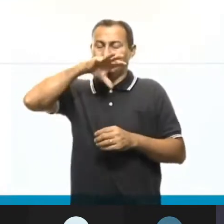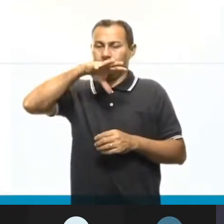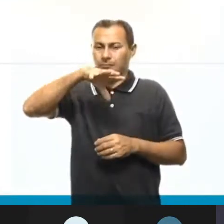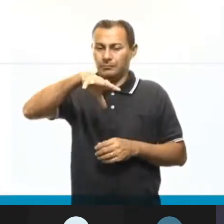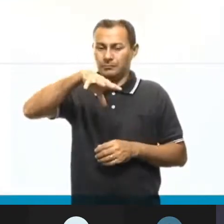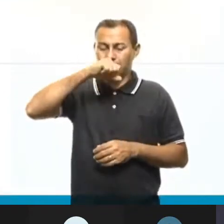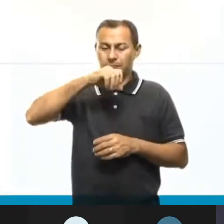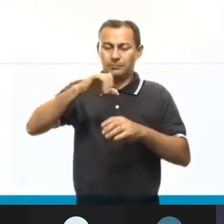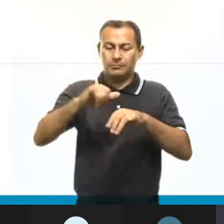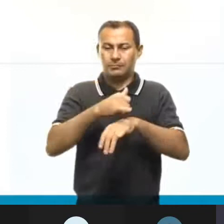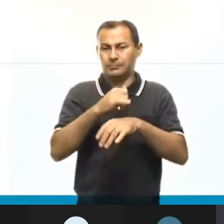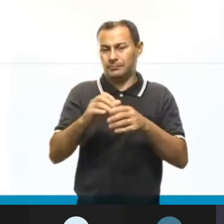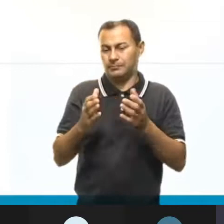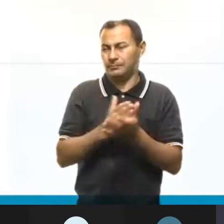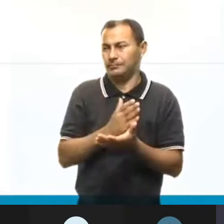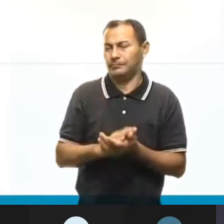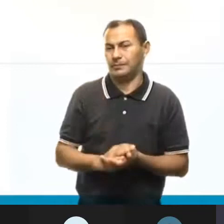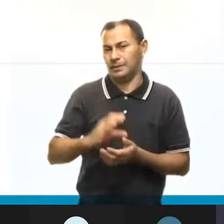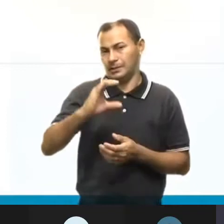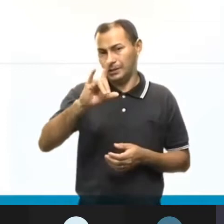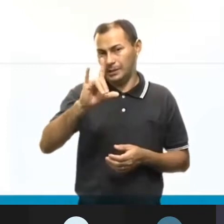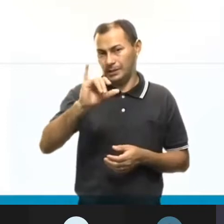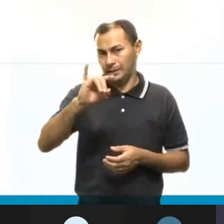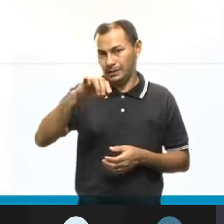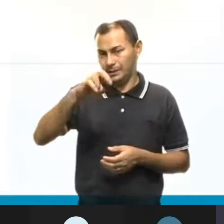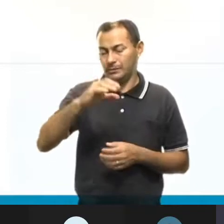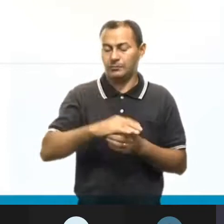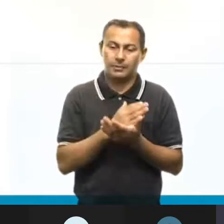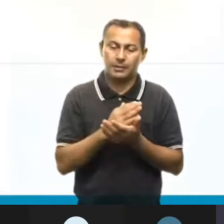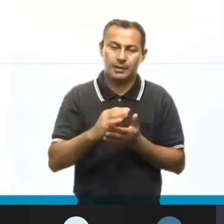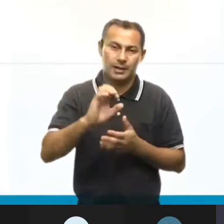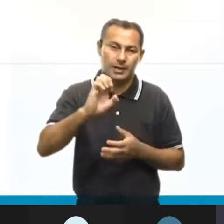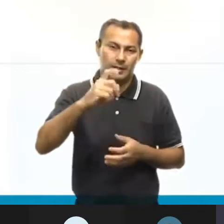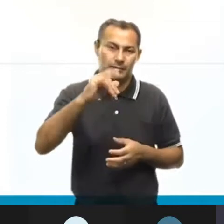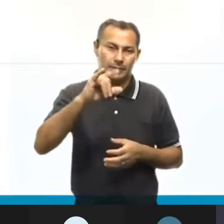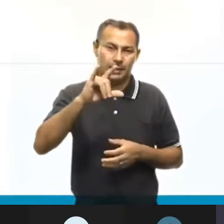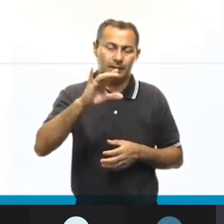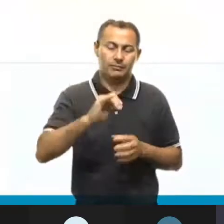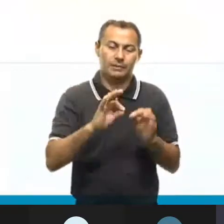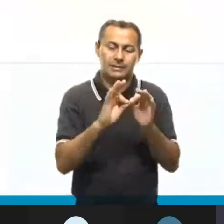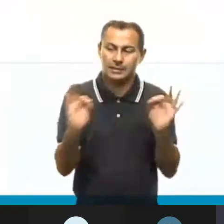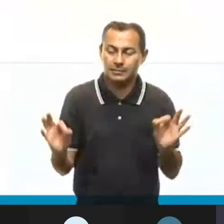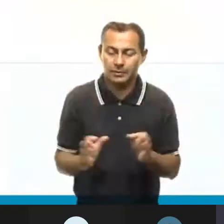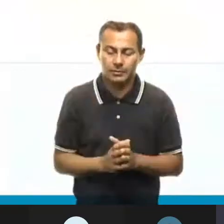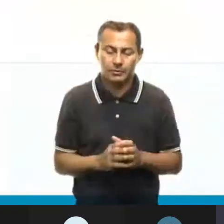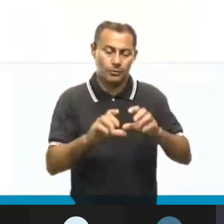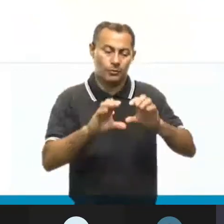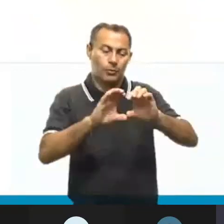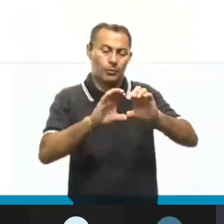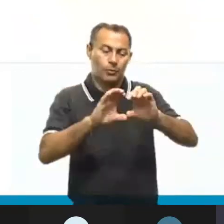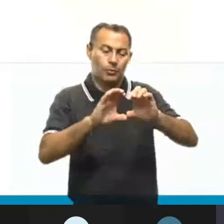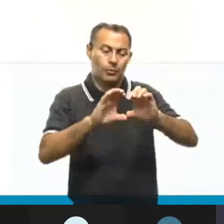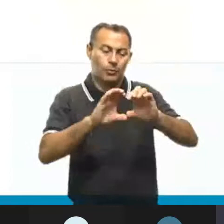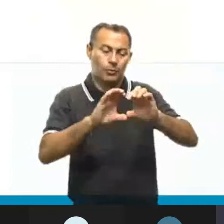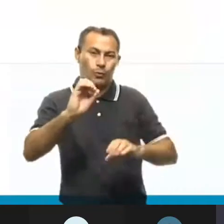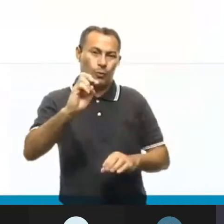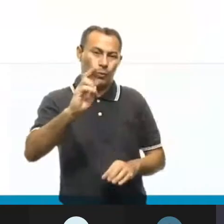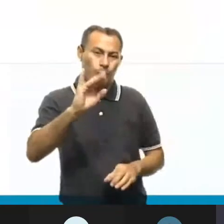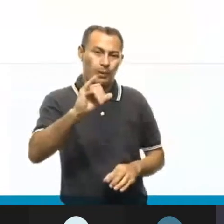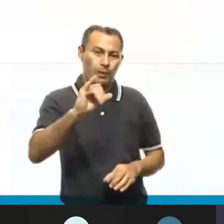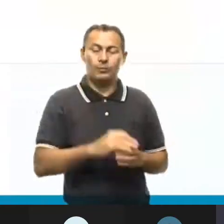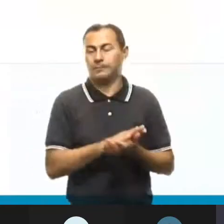aquele epitélio pseudoestratificado, cilíndrico, ciliado e passa a ser um epitélio simples, cúbico e não tem